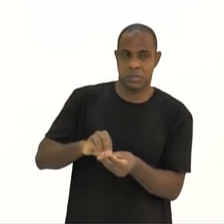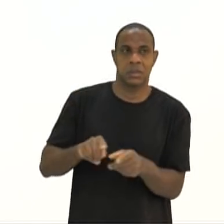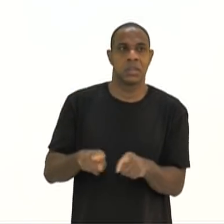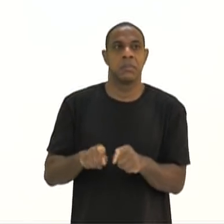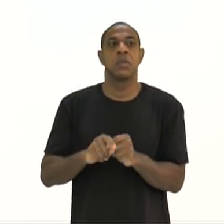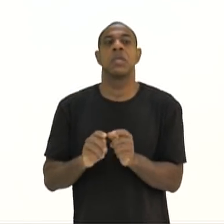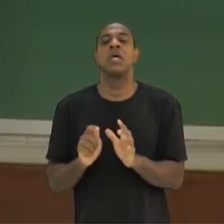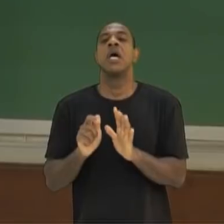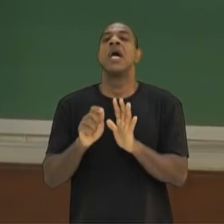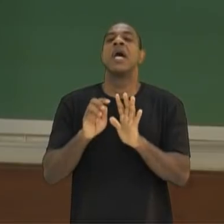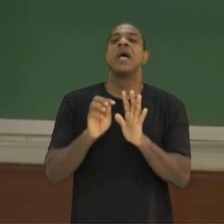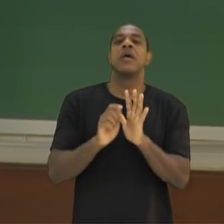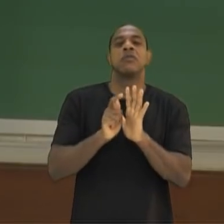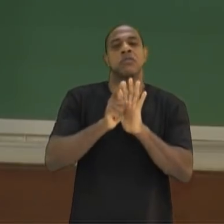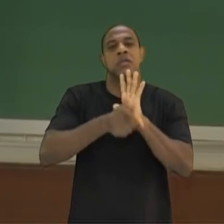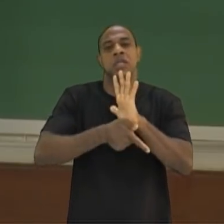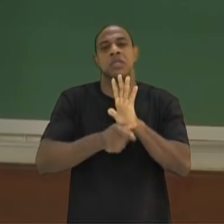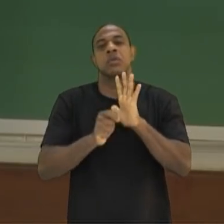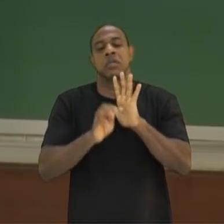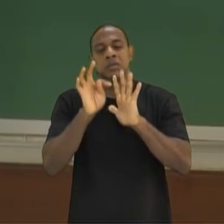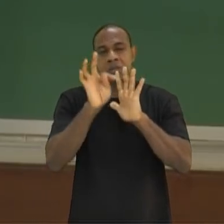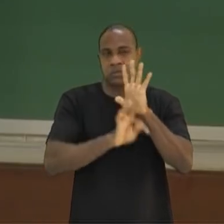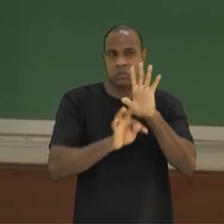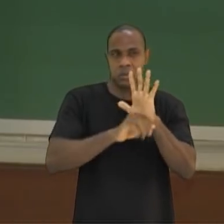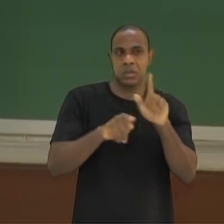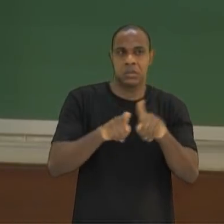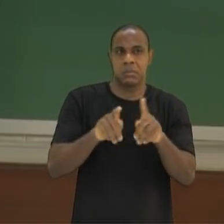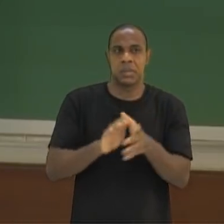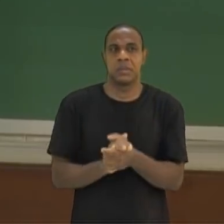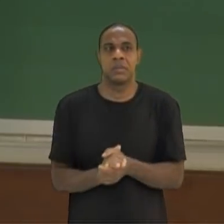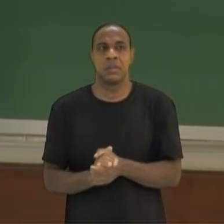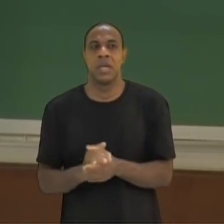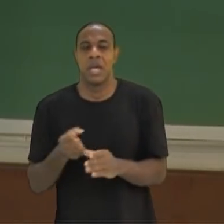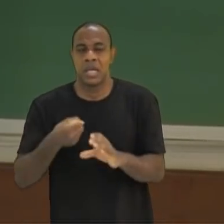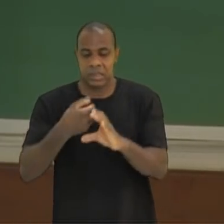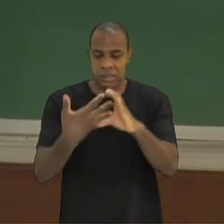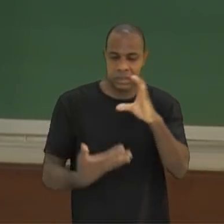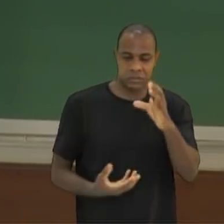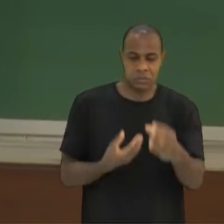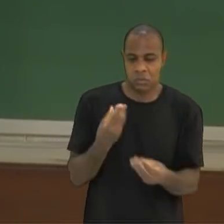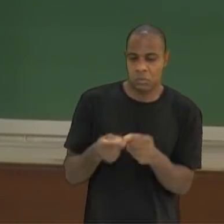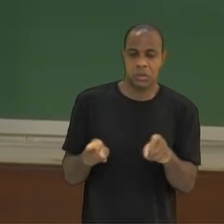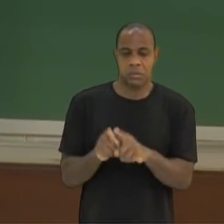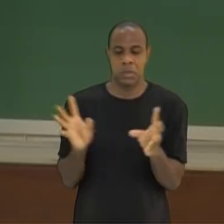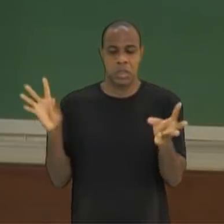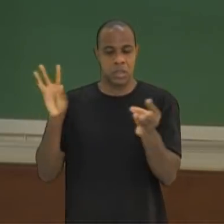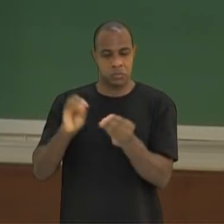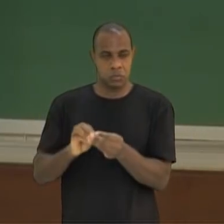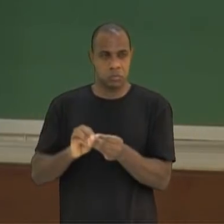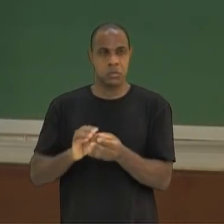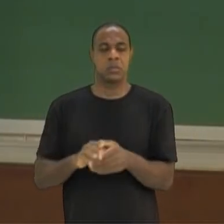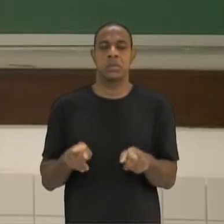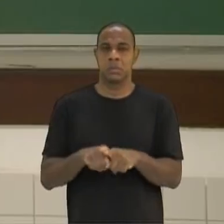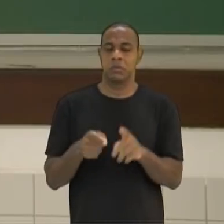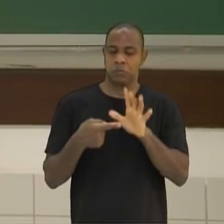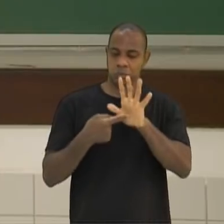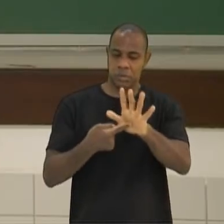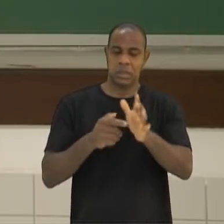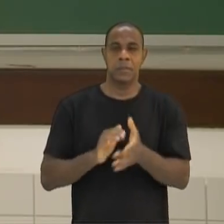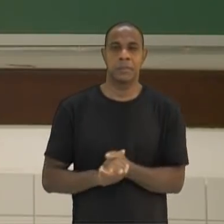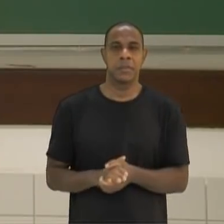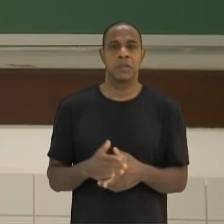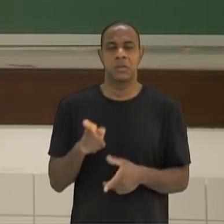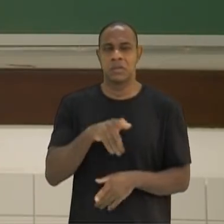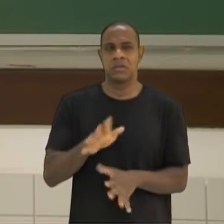vamos trabalhar hoje com um pouquinho das características das sinopses e dos resumos. Resumos, geralmente, muitos de vocês